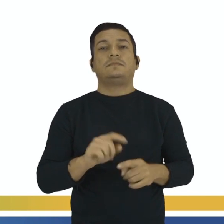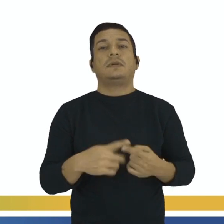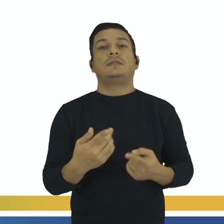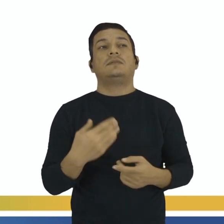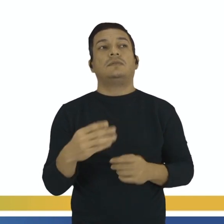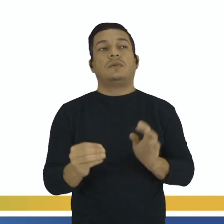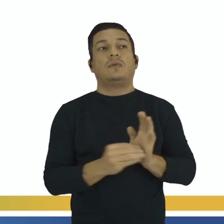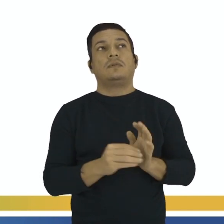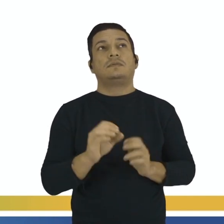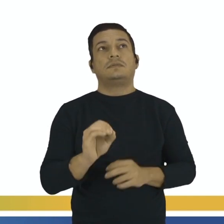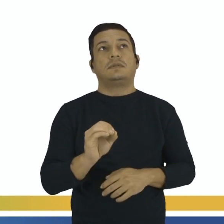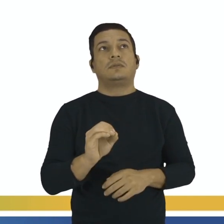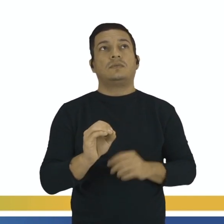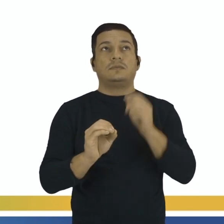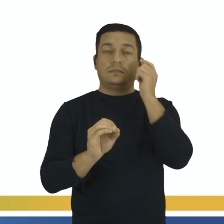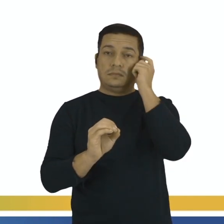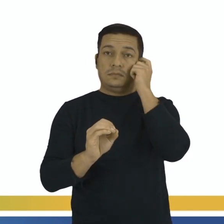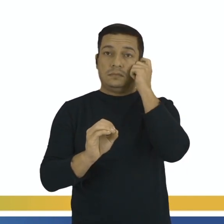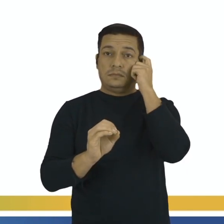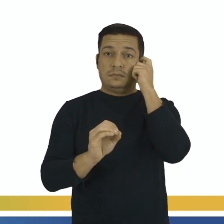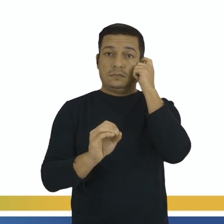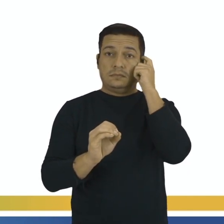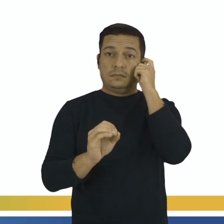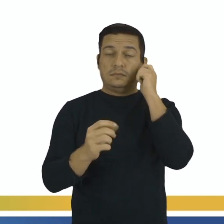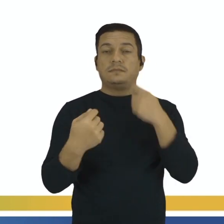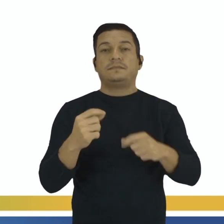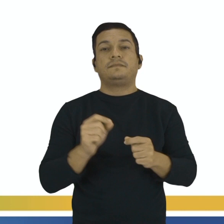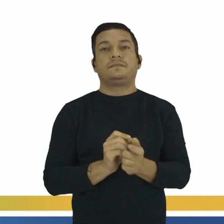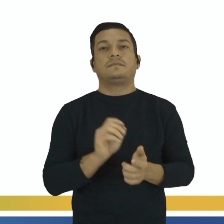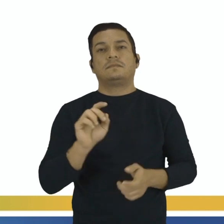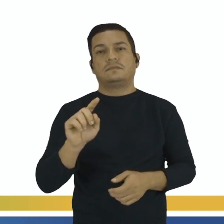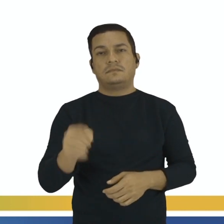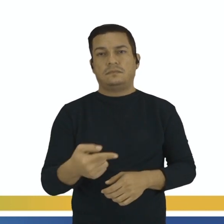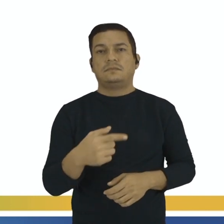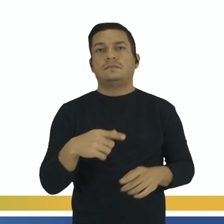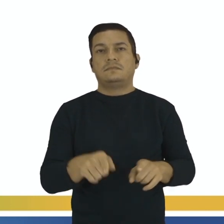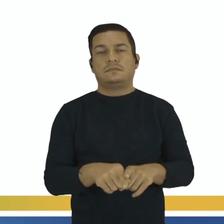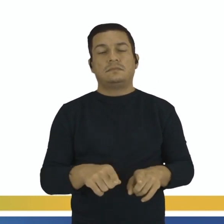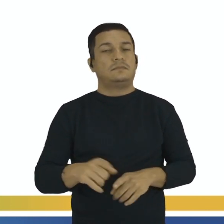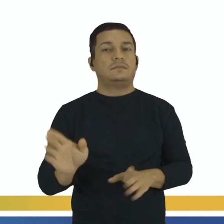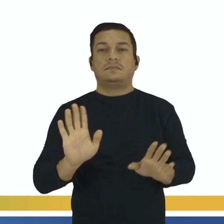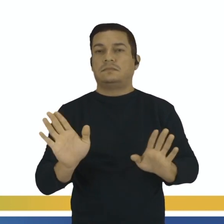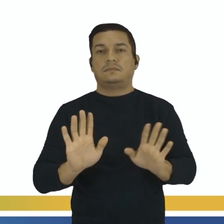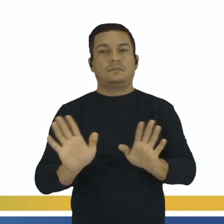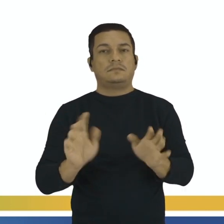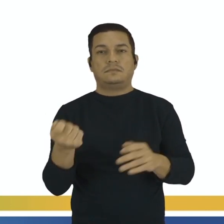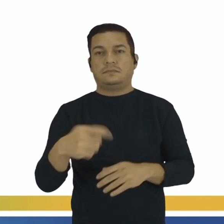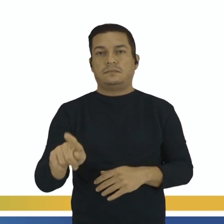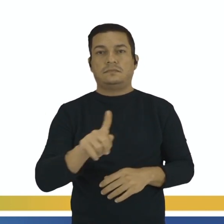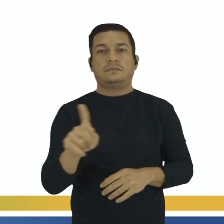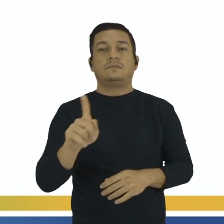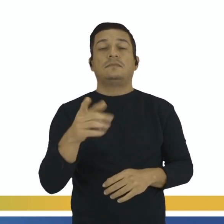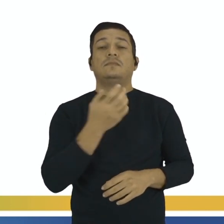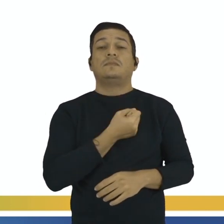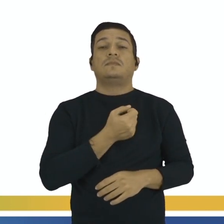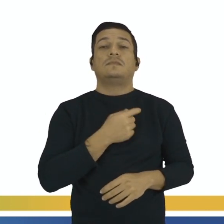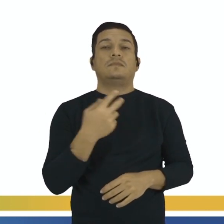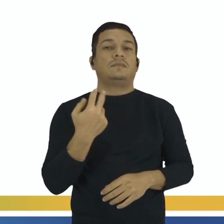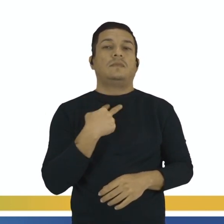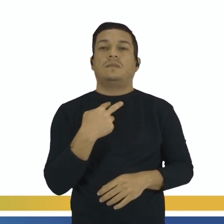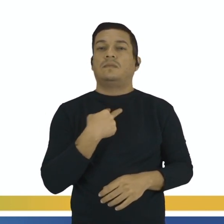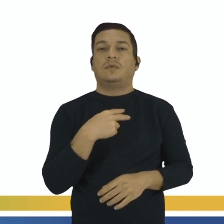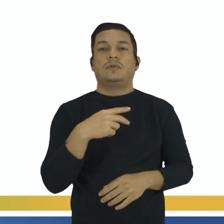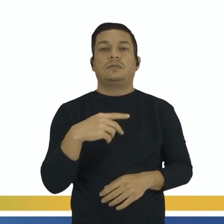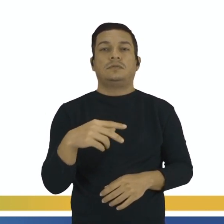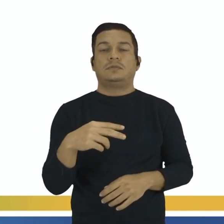quando eu acrescento um outro zero, eu preciso acrescentar uma outra vírgula no quociente? De jeito nenhum. O número ele não pode ter duas